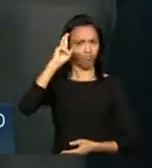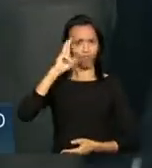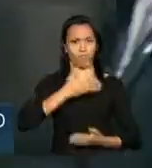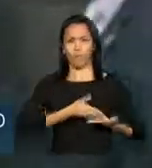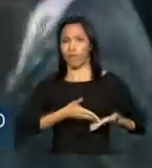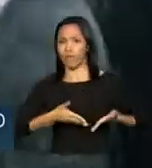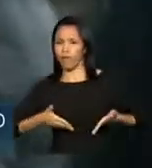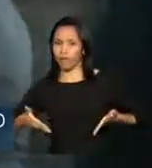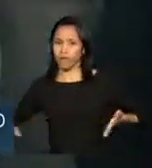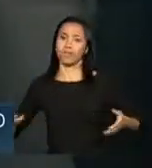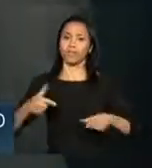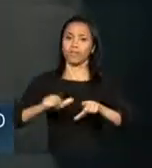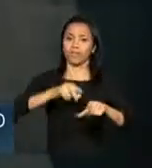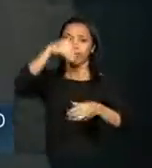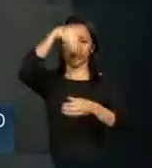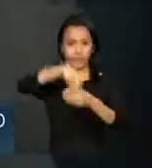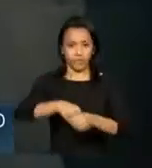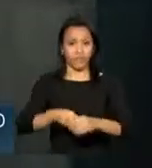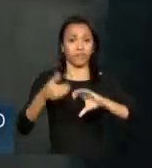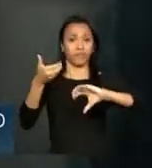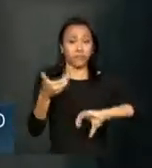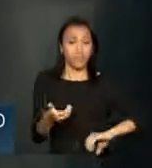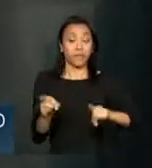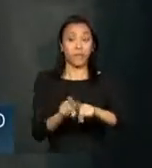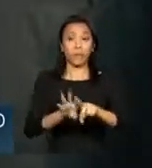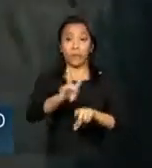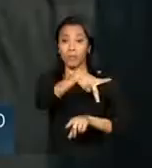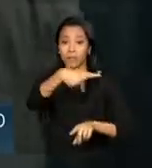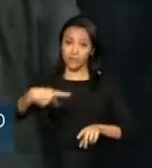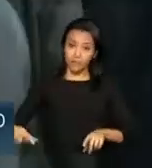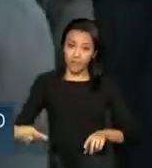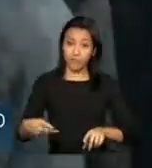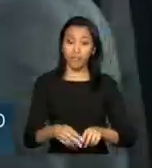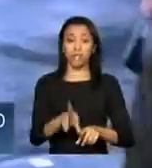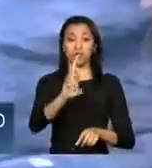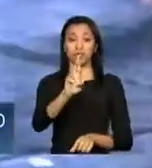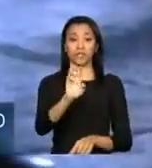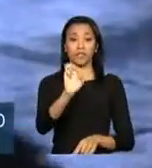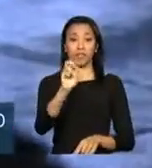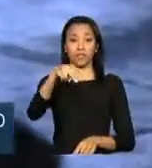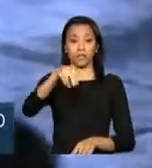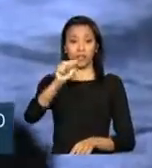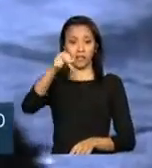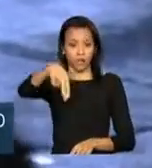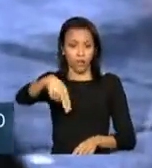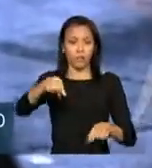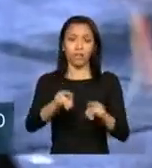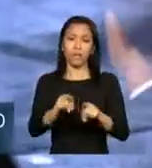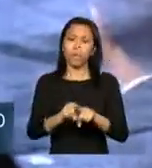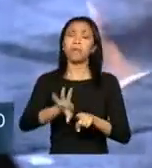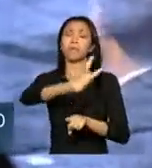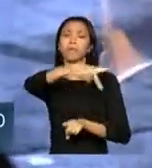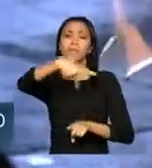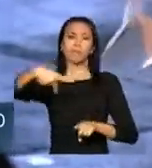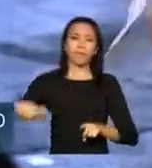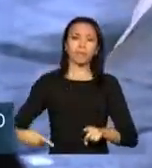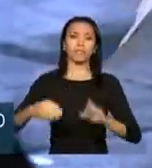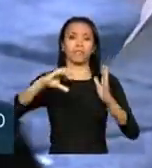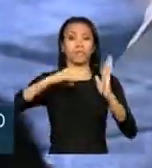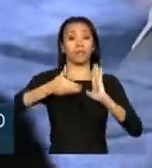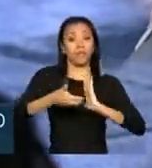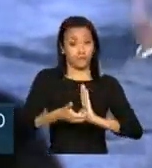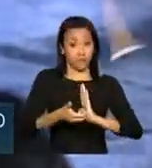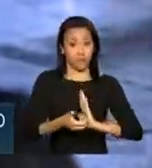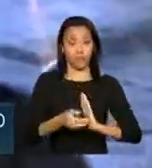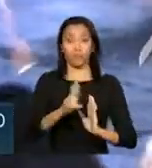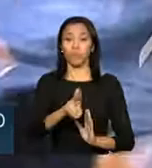do Legislativo, o presidente do Senado, Renan Calheiros, também pelo presidente da Câmara, Henrique